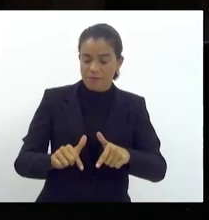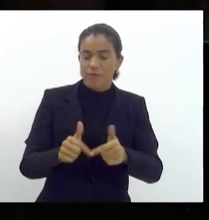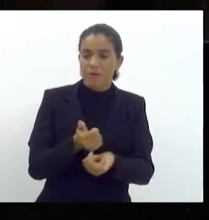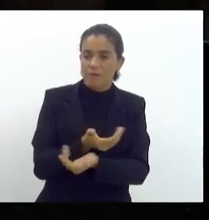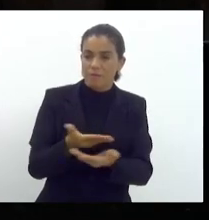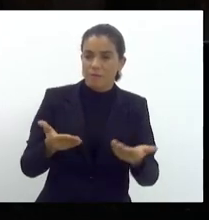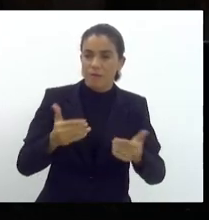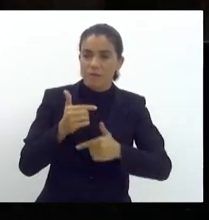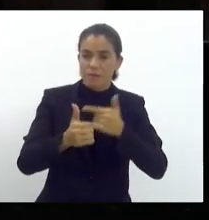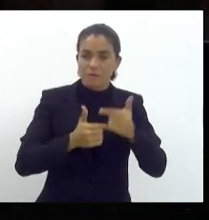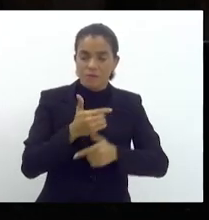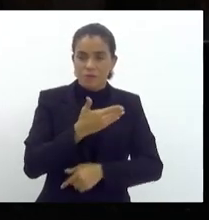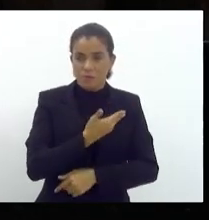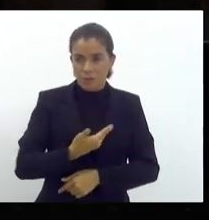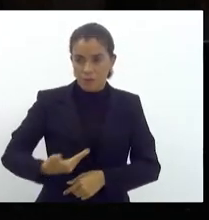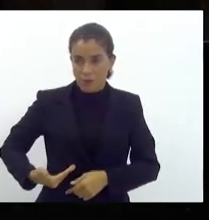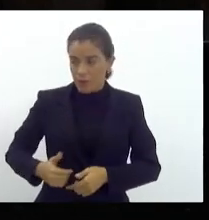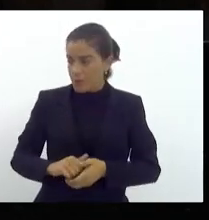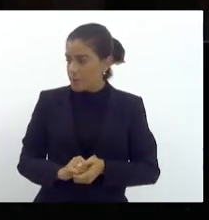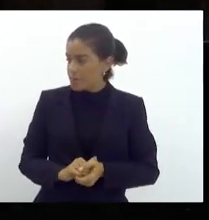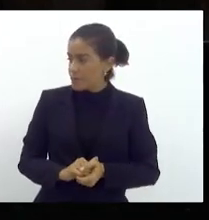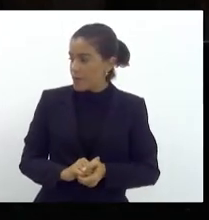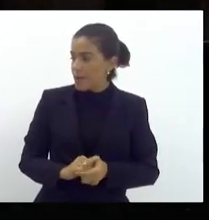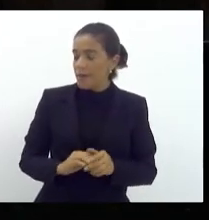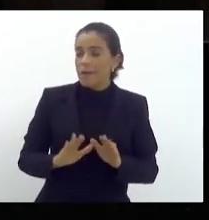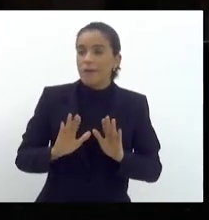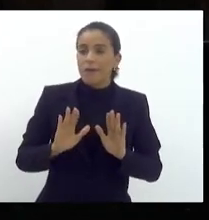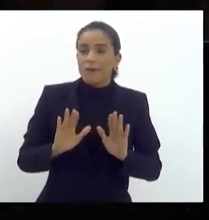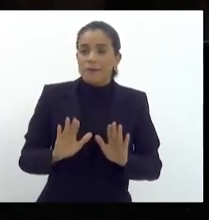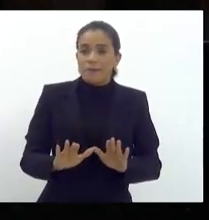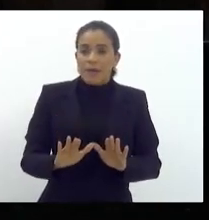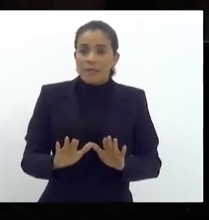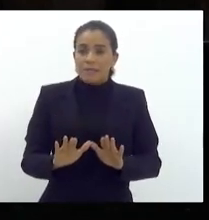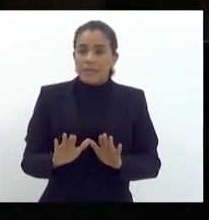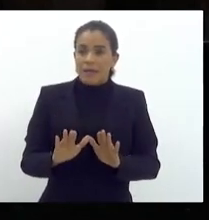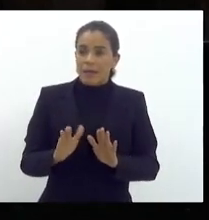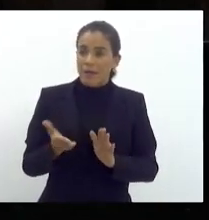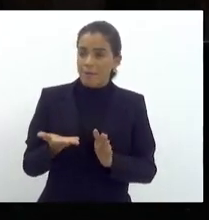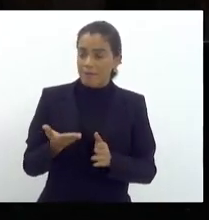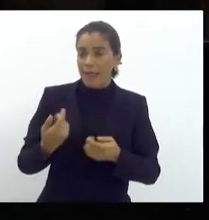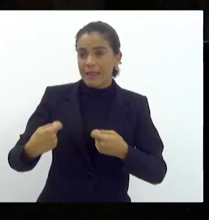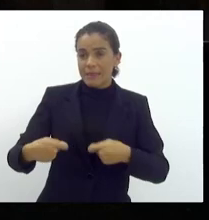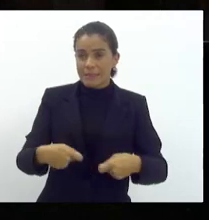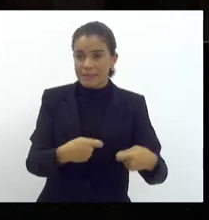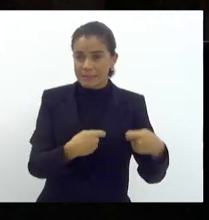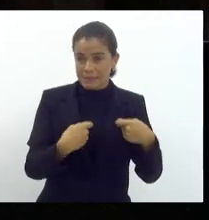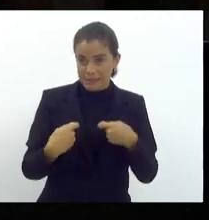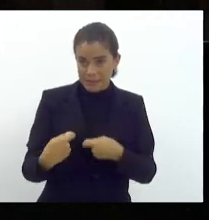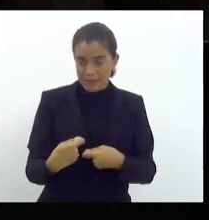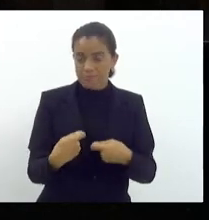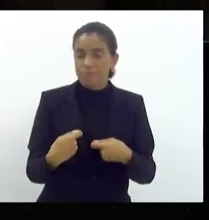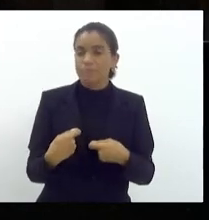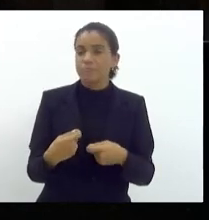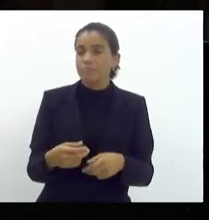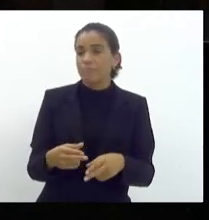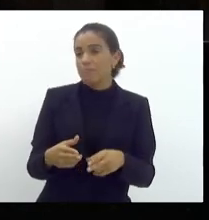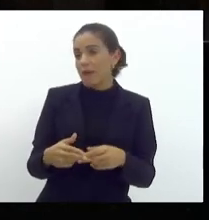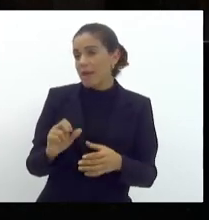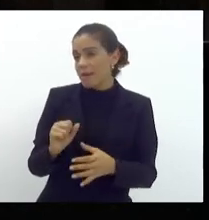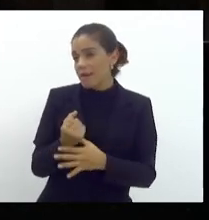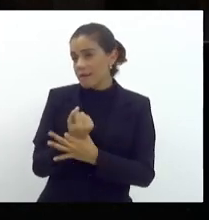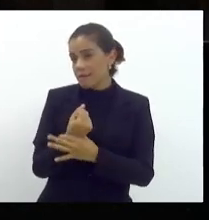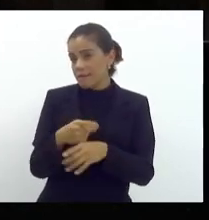de serviços públicos porém a limitação dessa despesa se faz necessária justamente para